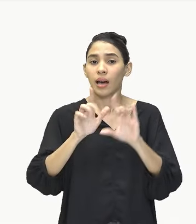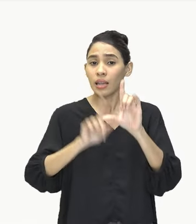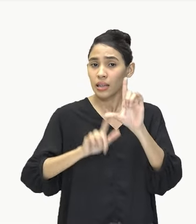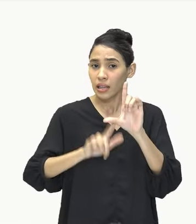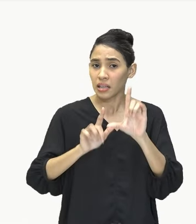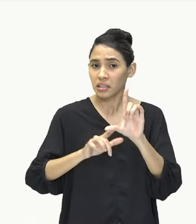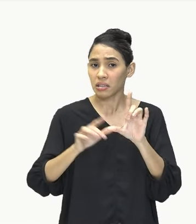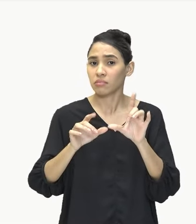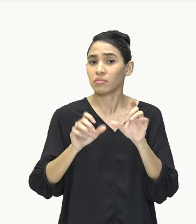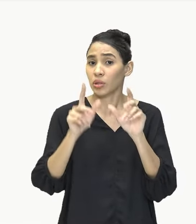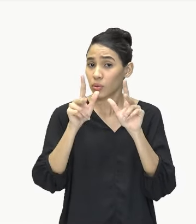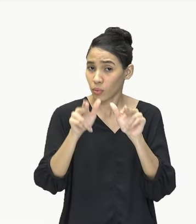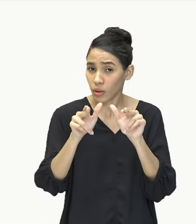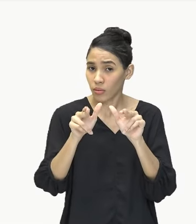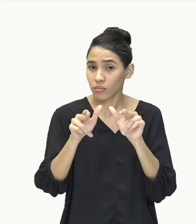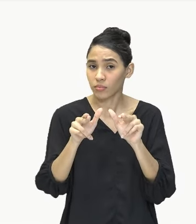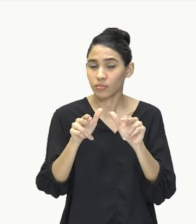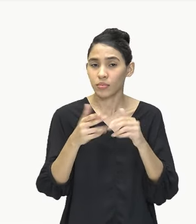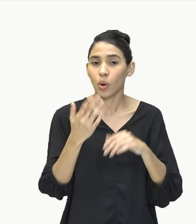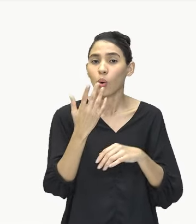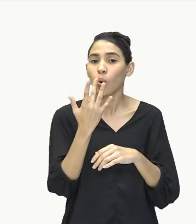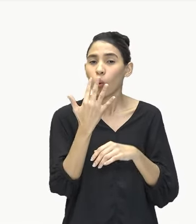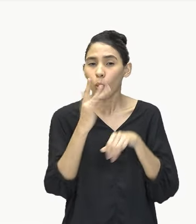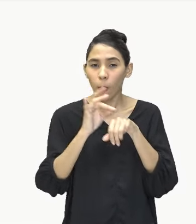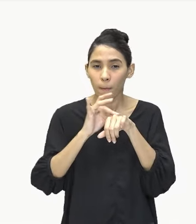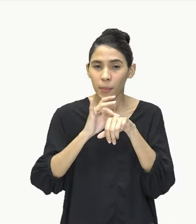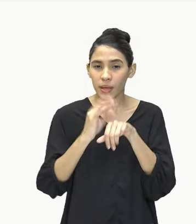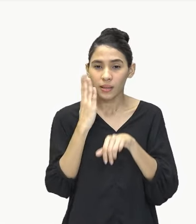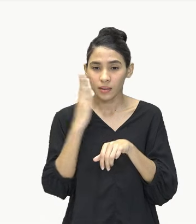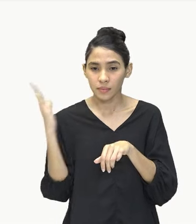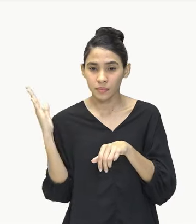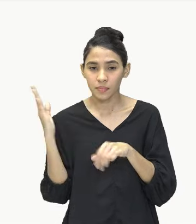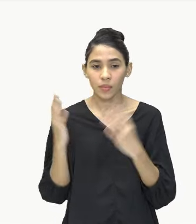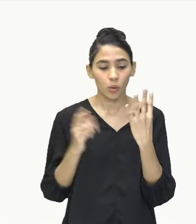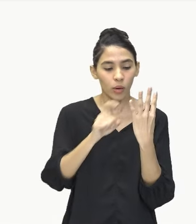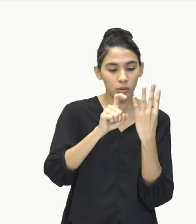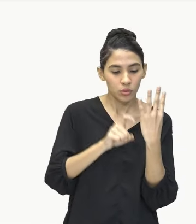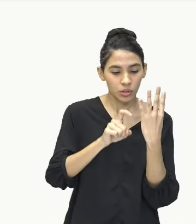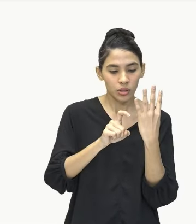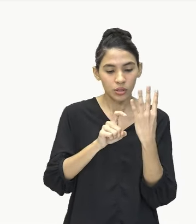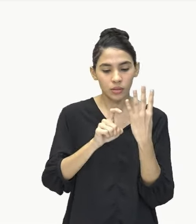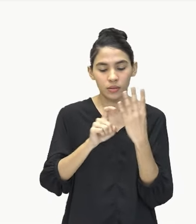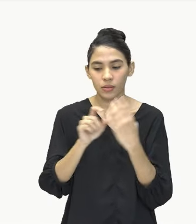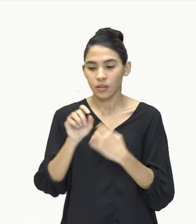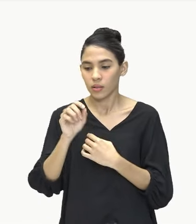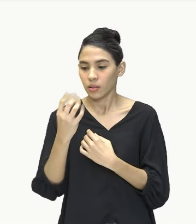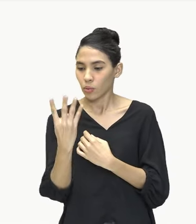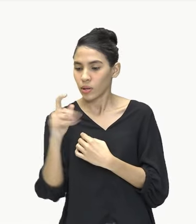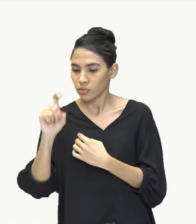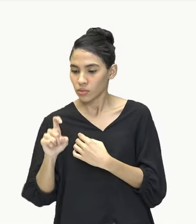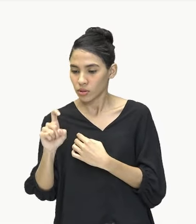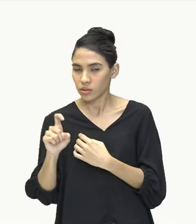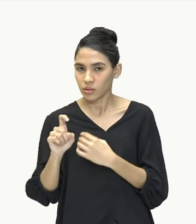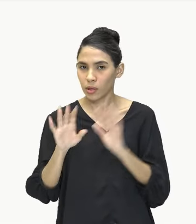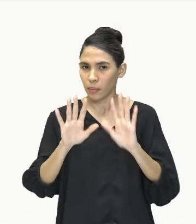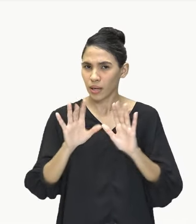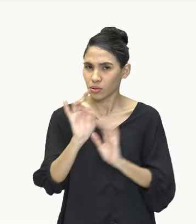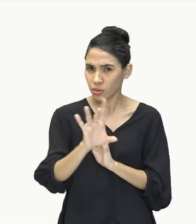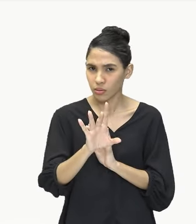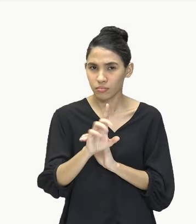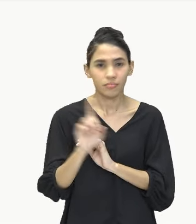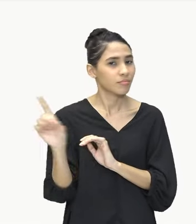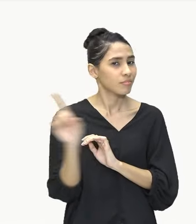letra. Ó, o x e o x. Mas somente isso basta? Não, isso não